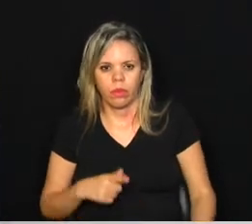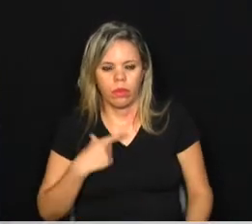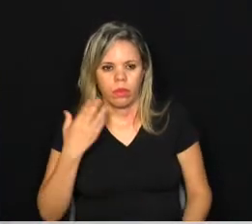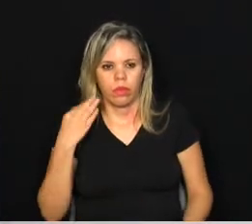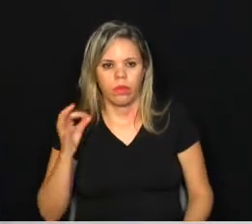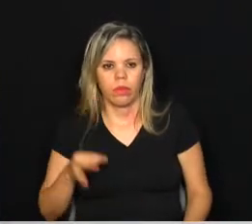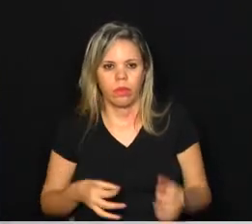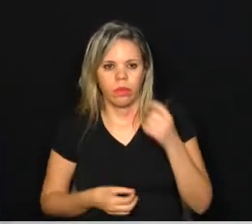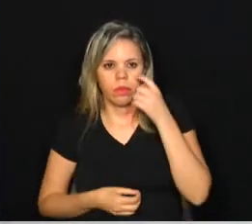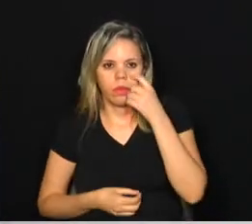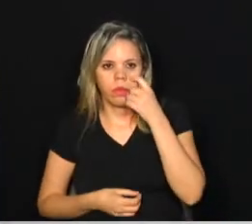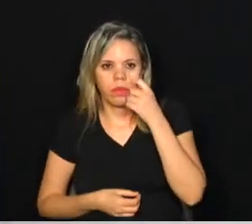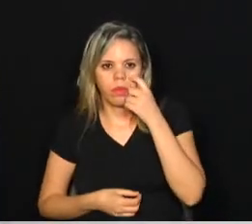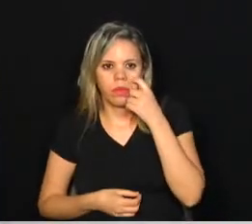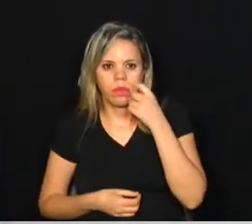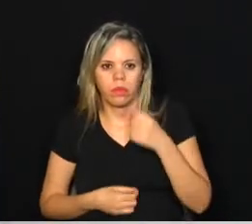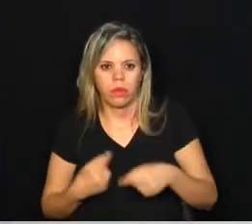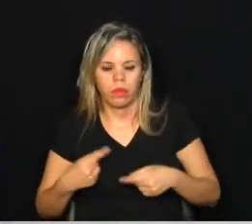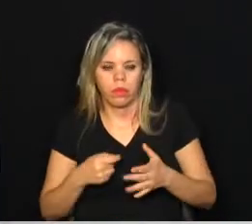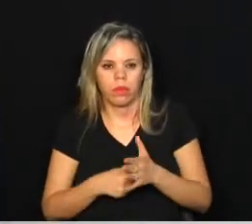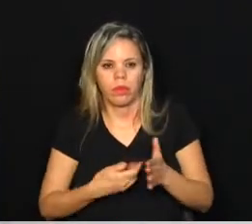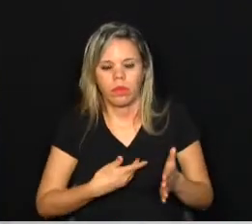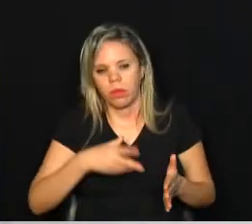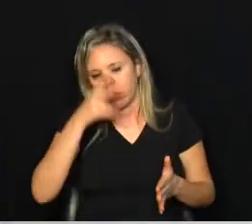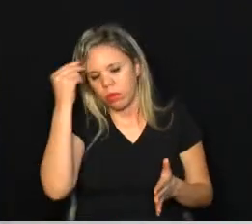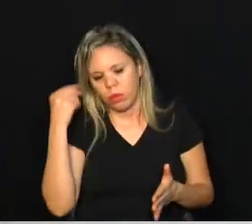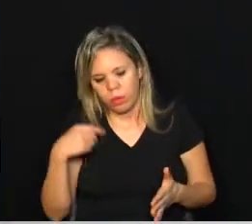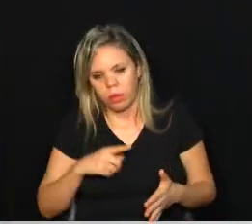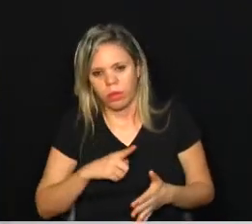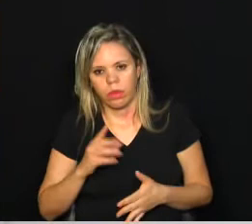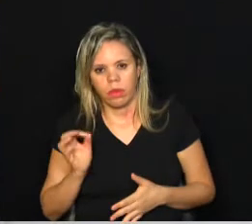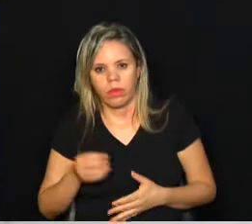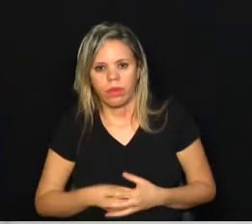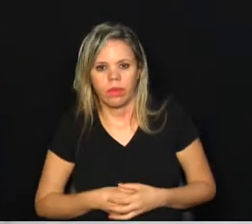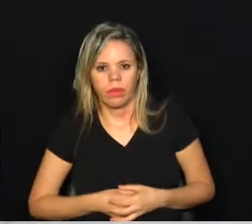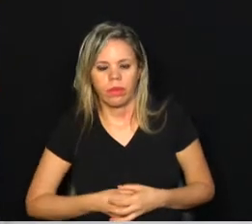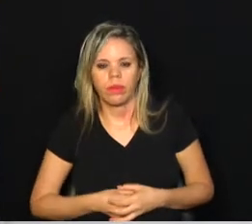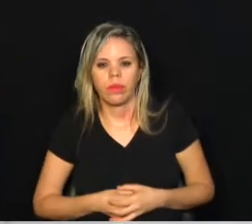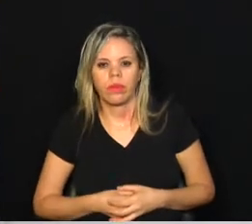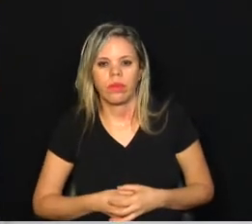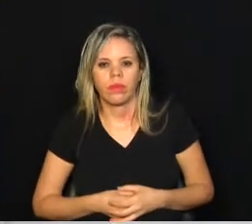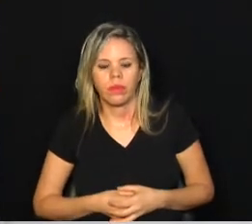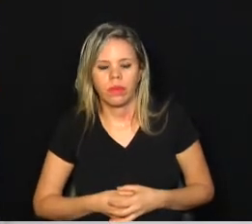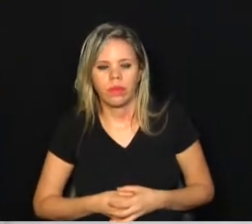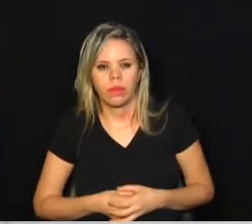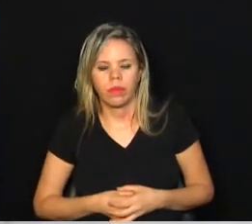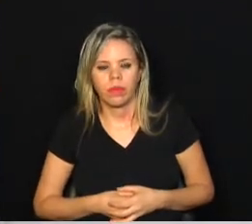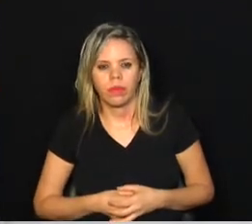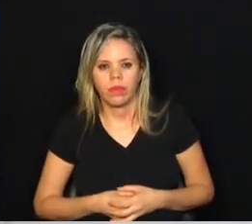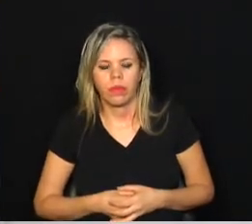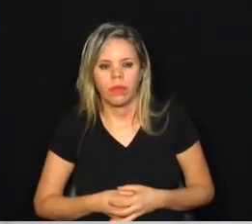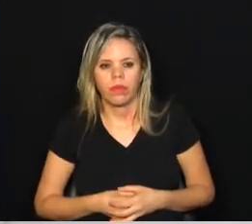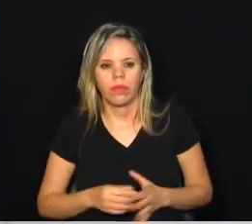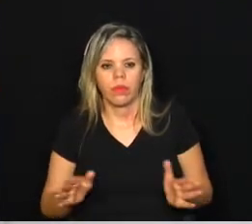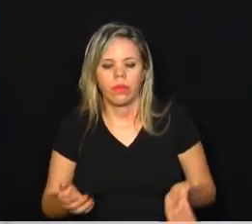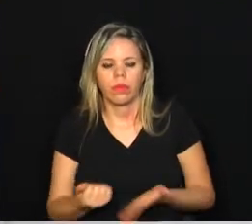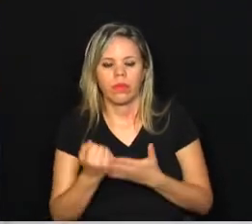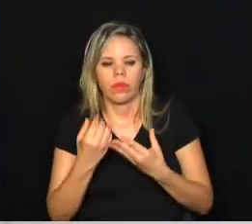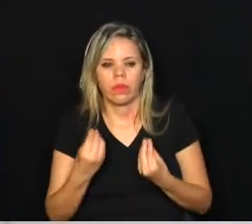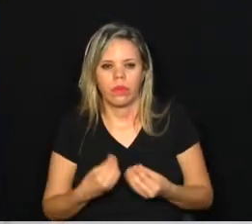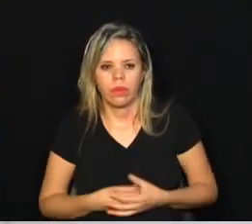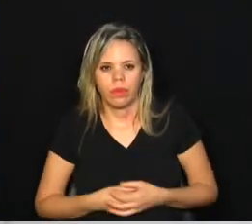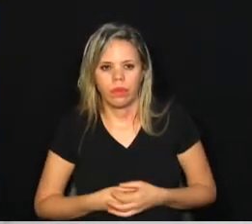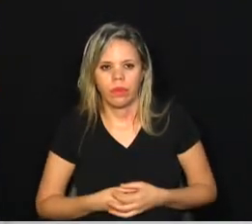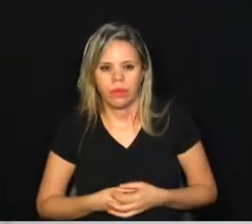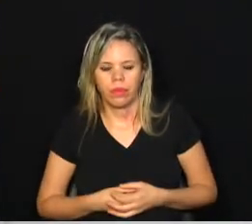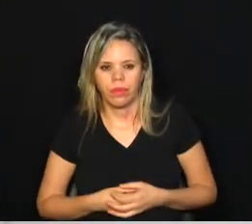certeza, né, de políticas públicas aí que tem certeza que acabarão por contribuir bastante aqui